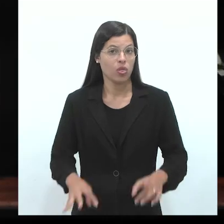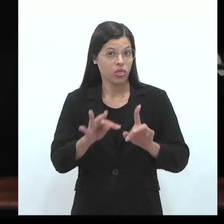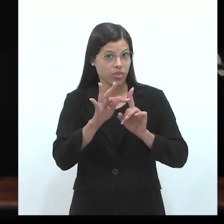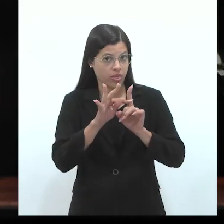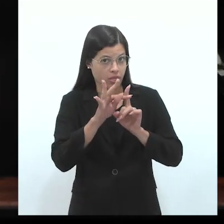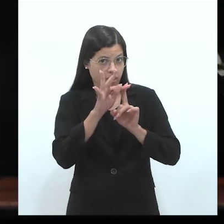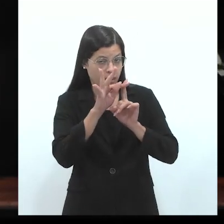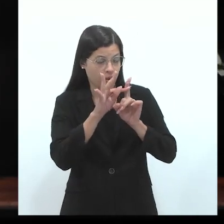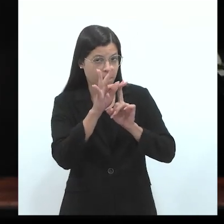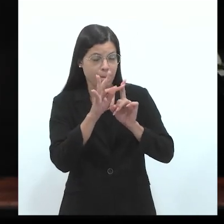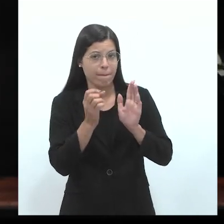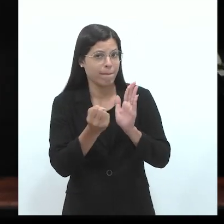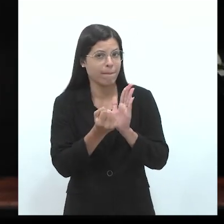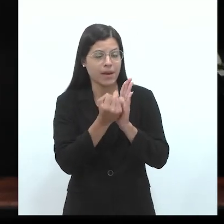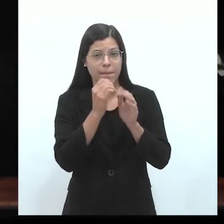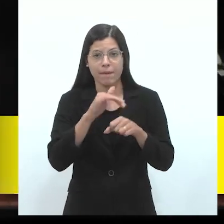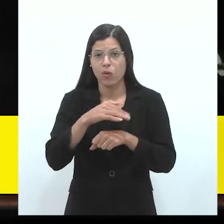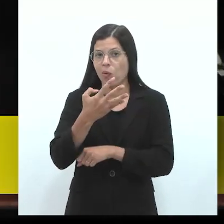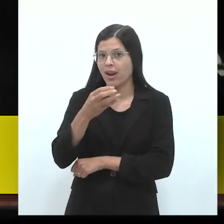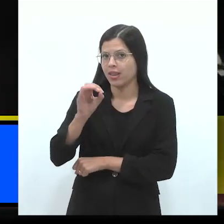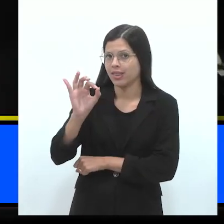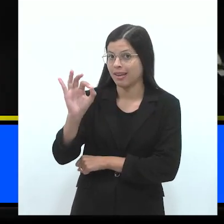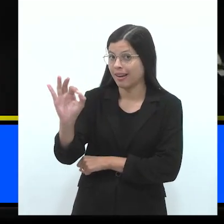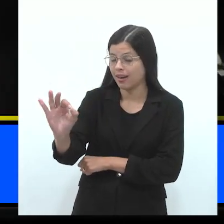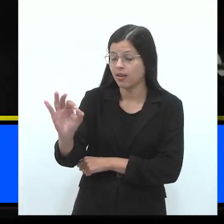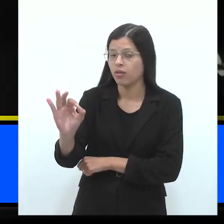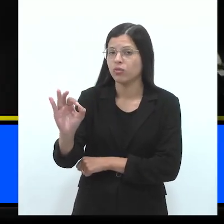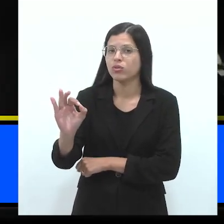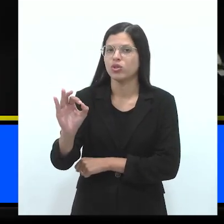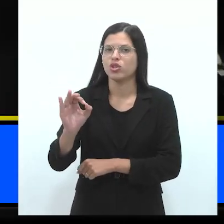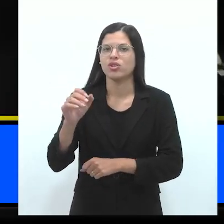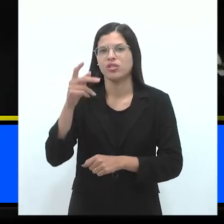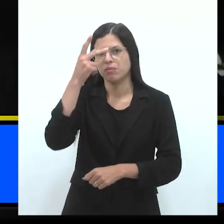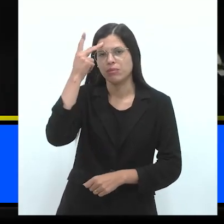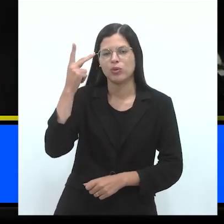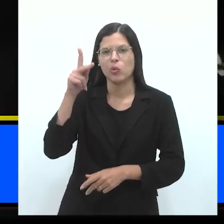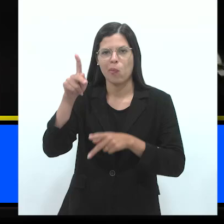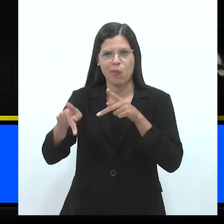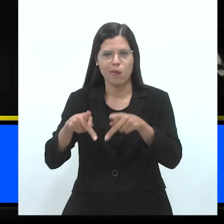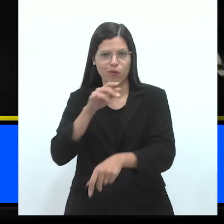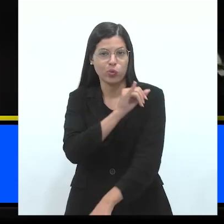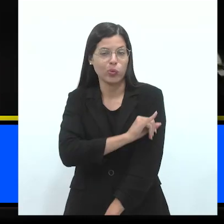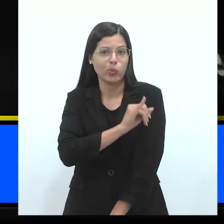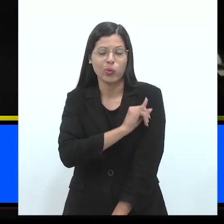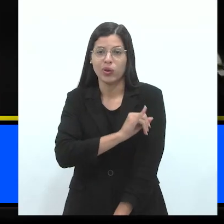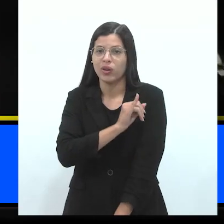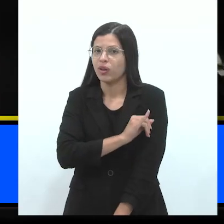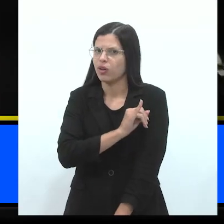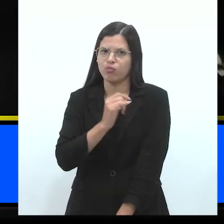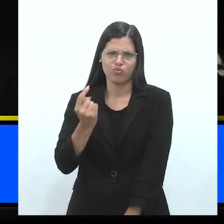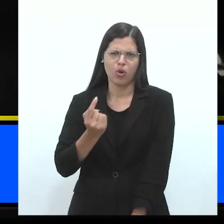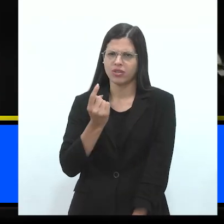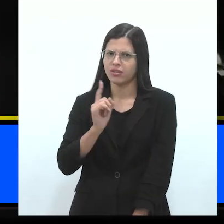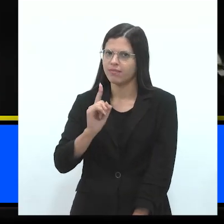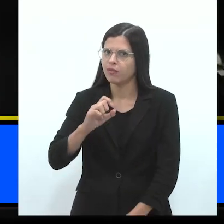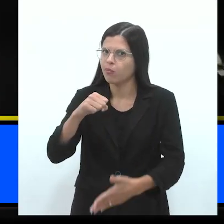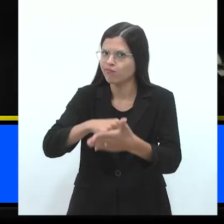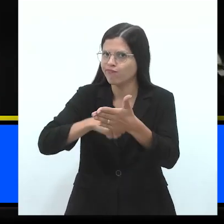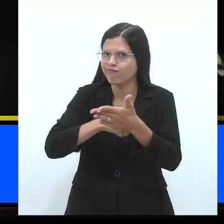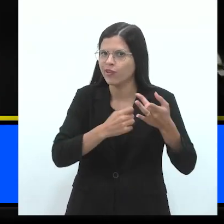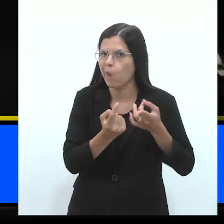Com termômetros que chegam a marcar mais de 40 graus, os moradores do Rio de Janeiro não estão sozinhos nessa luta contra o